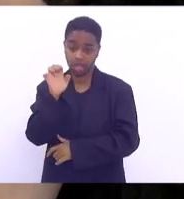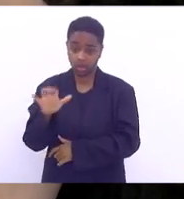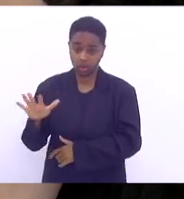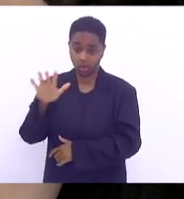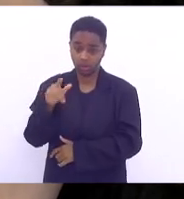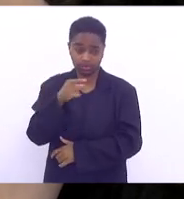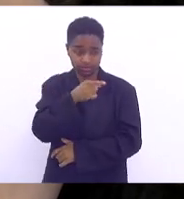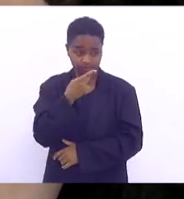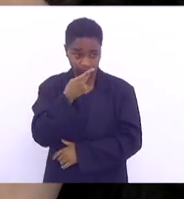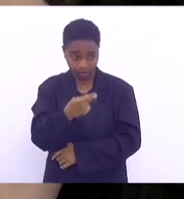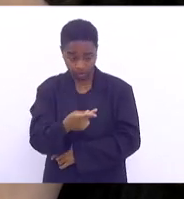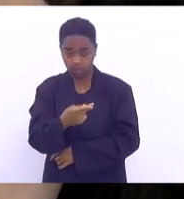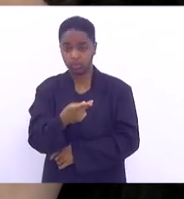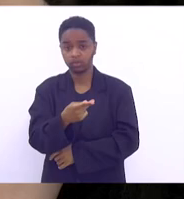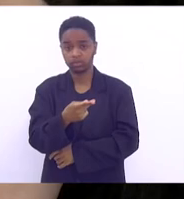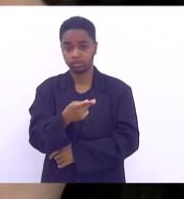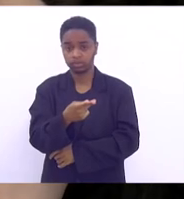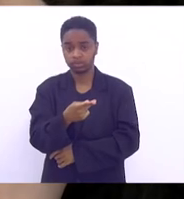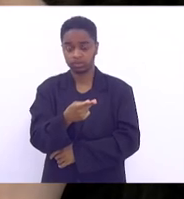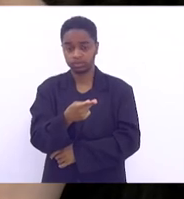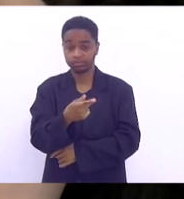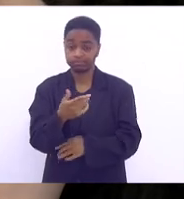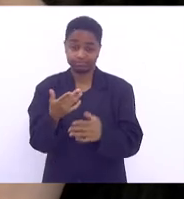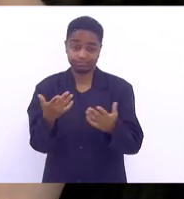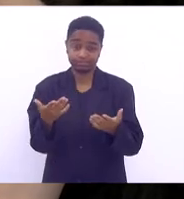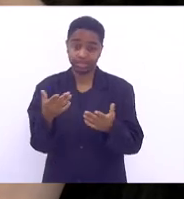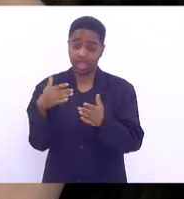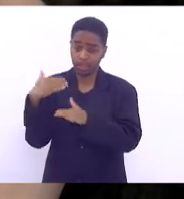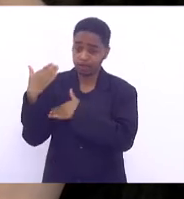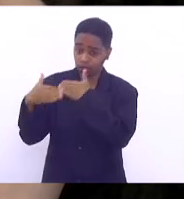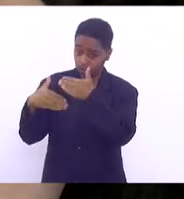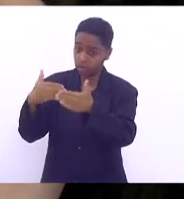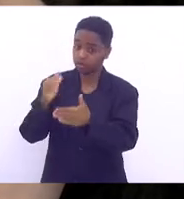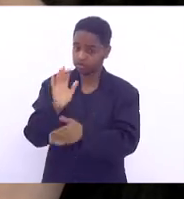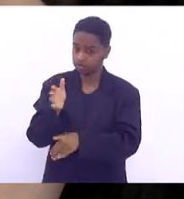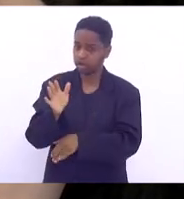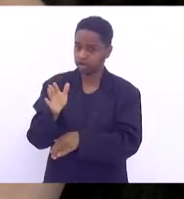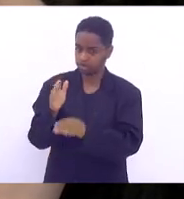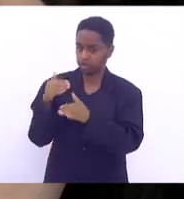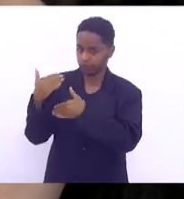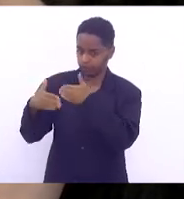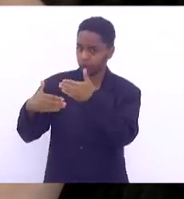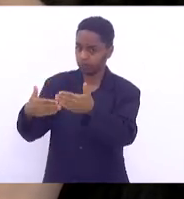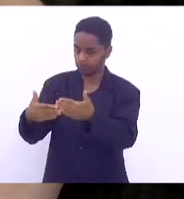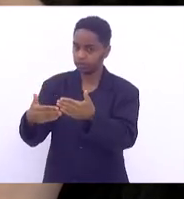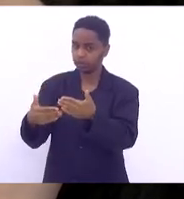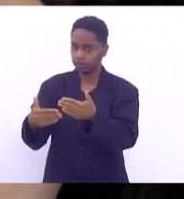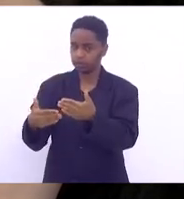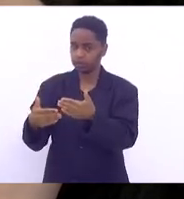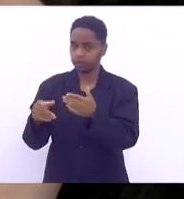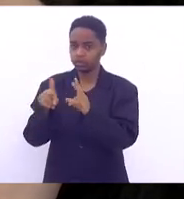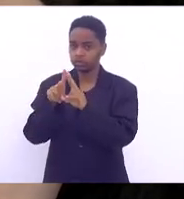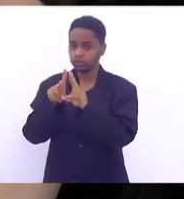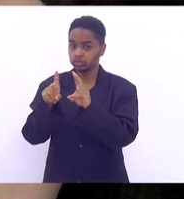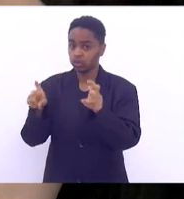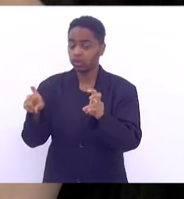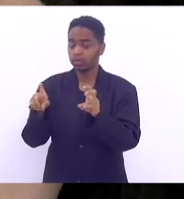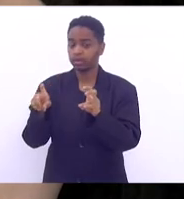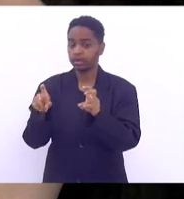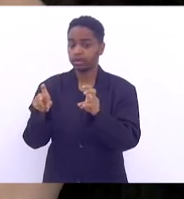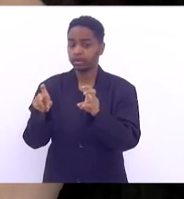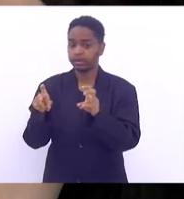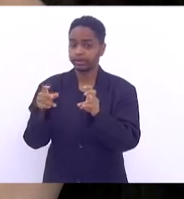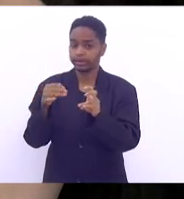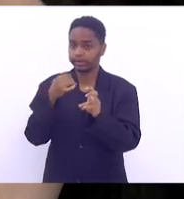Excelência acabou de citar, evoluiu muito, muito nos últimos anos na questão do